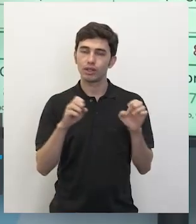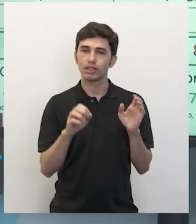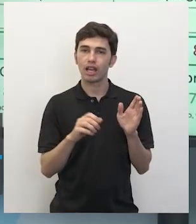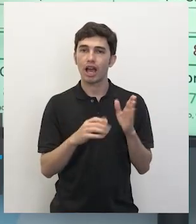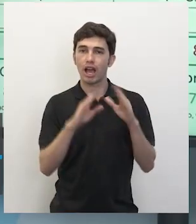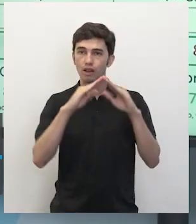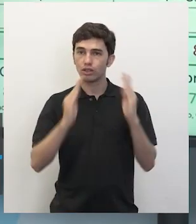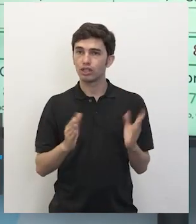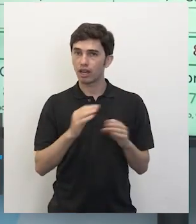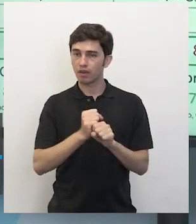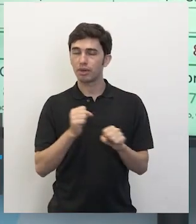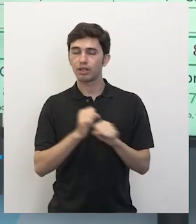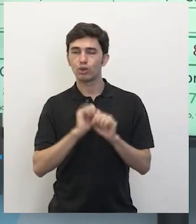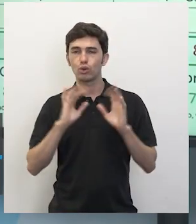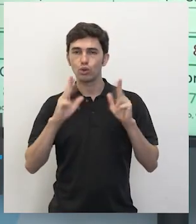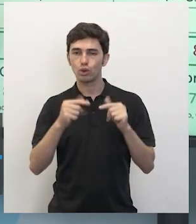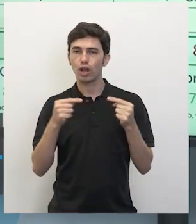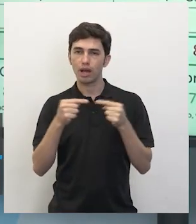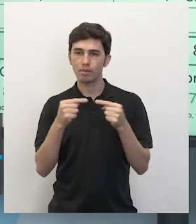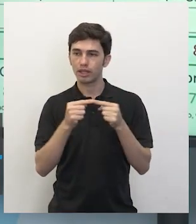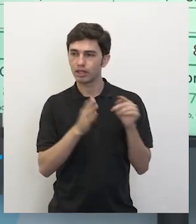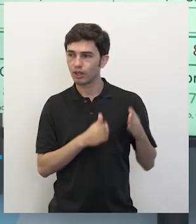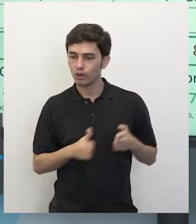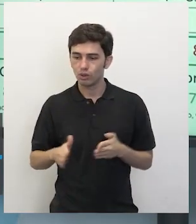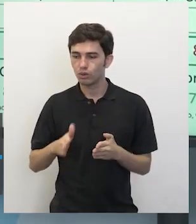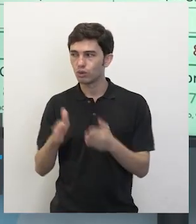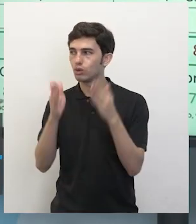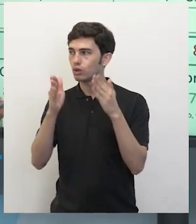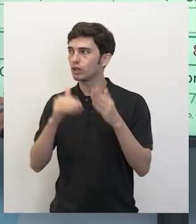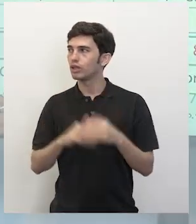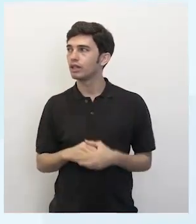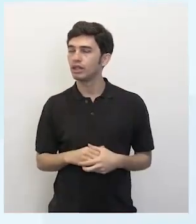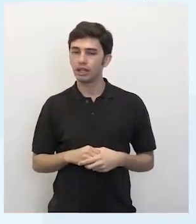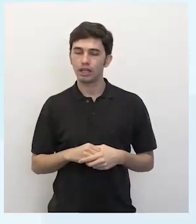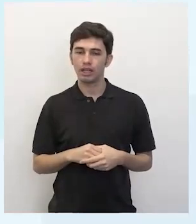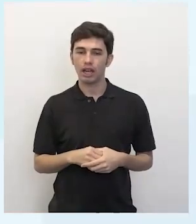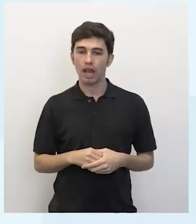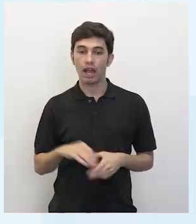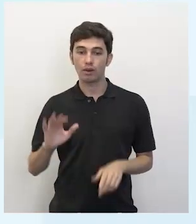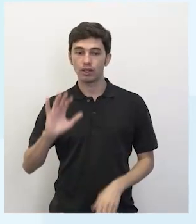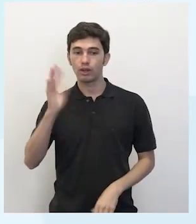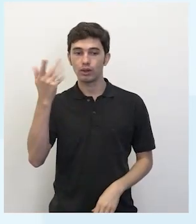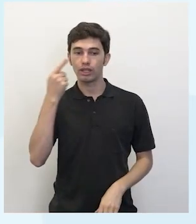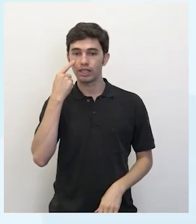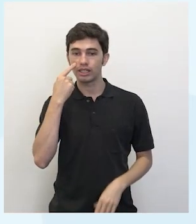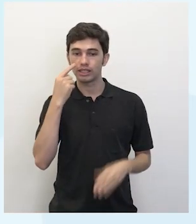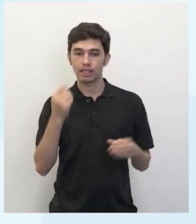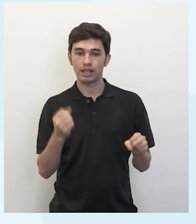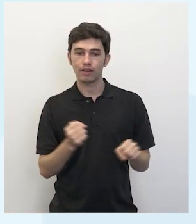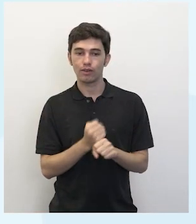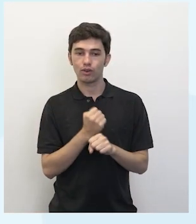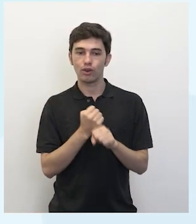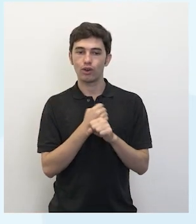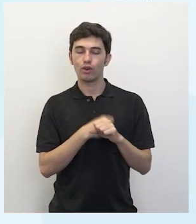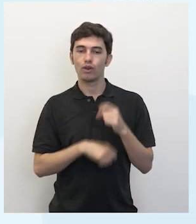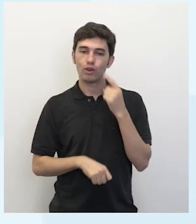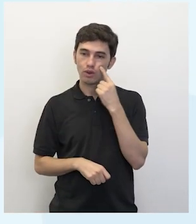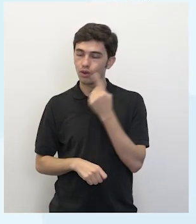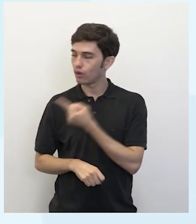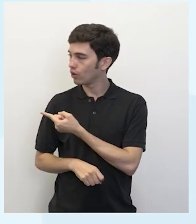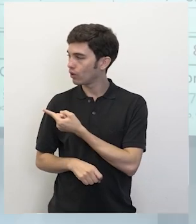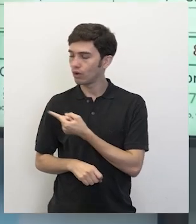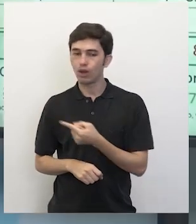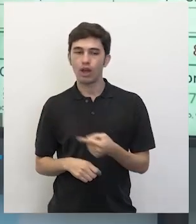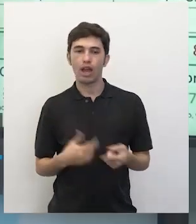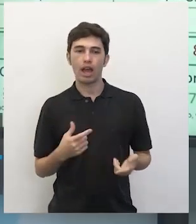que levam ao caminho, tá? Então, acontece a bendita formulazinha, né? Alguns chamarão posteriormente de